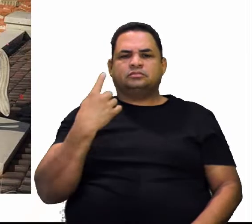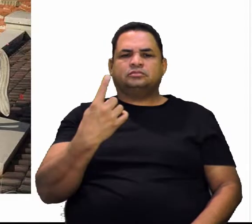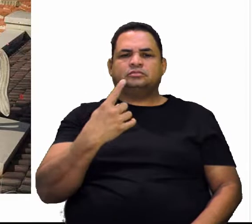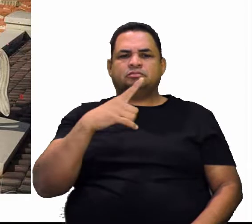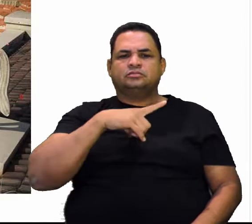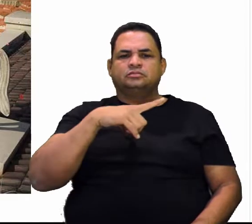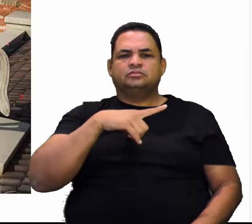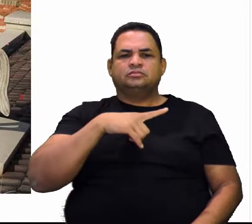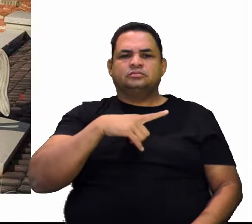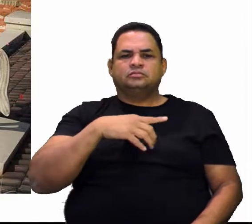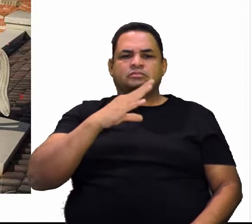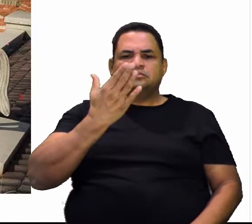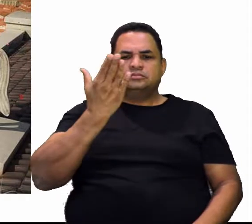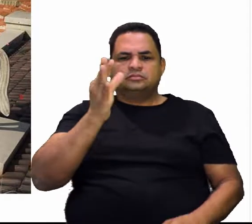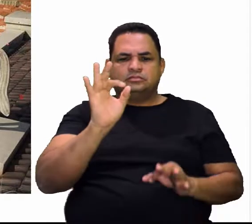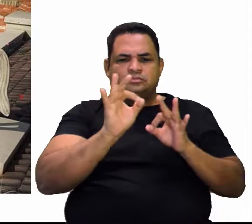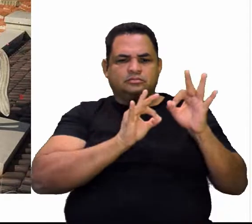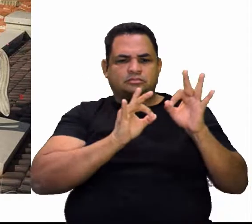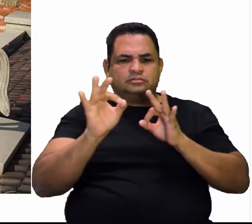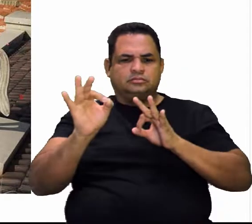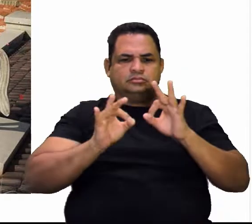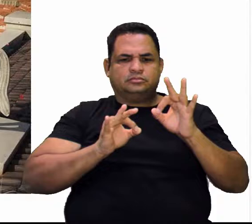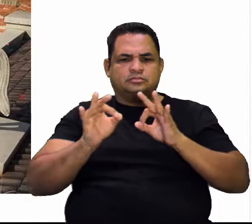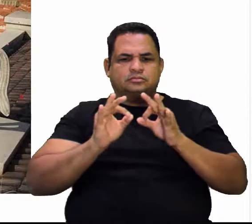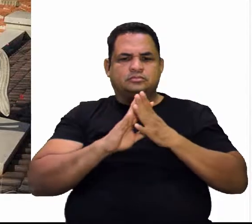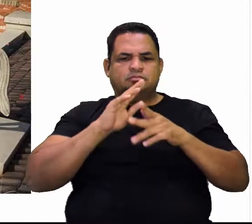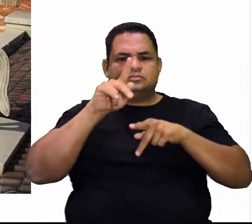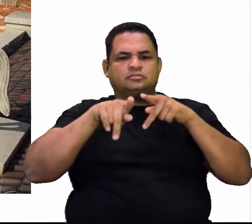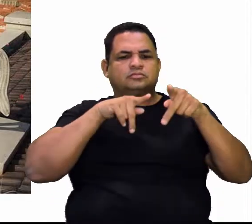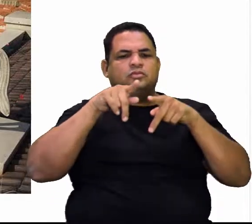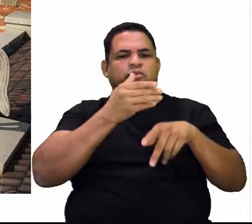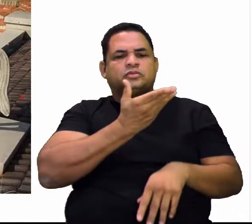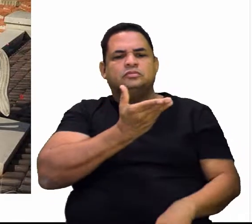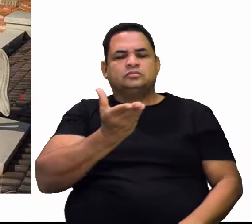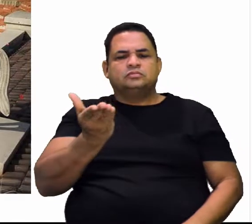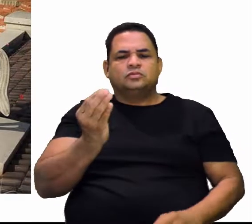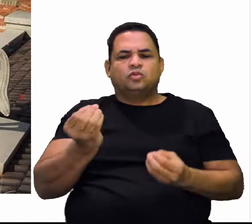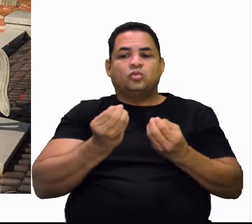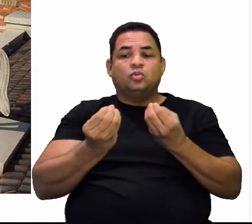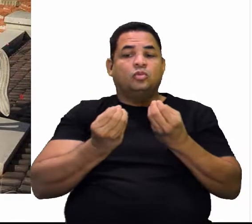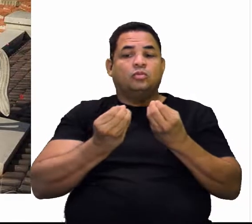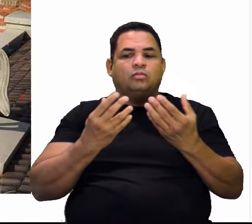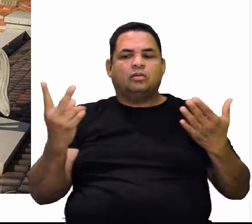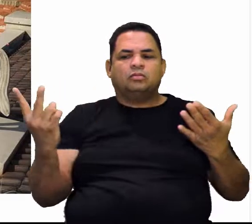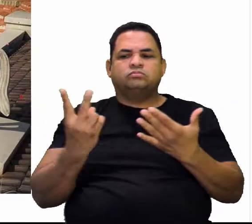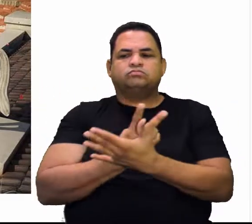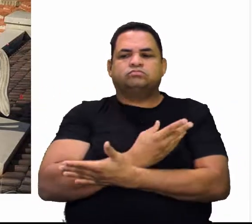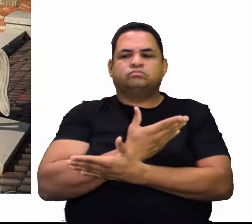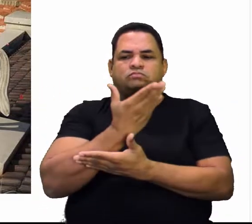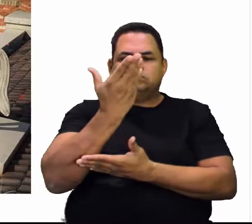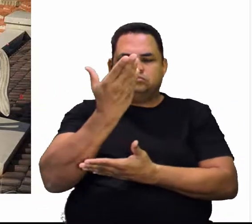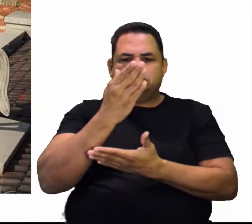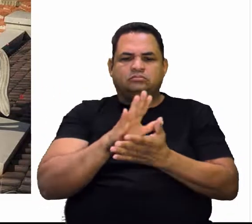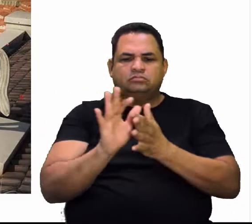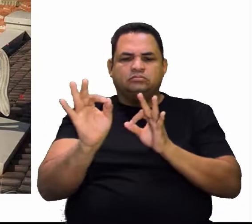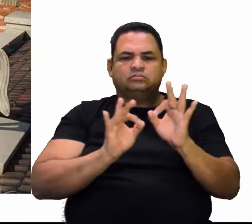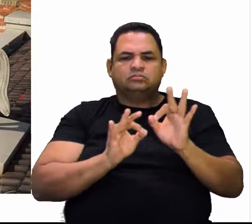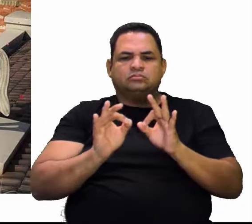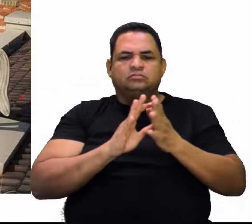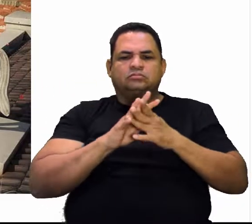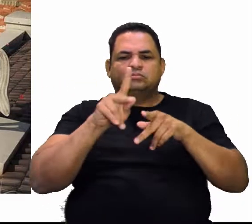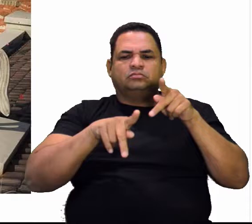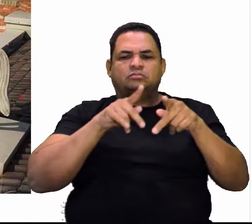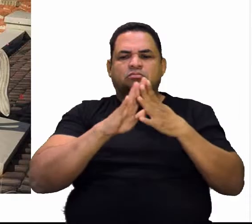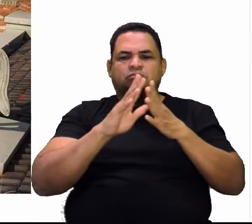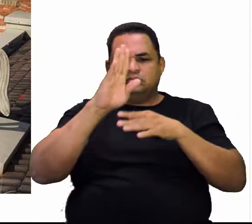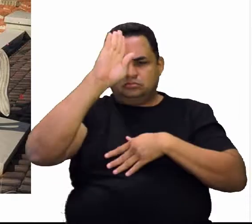Roma Antiga, nós temos aí essa formação desse povo romano. Como é que se deu essa questão da formação do povo